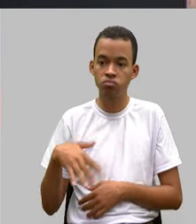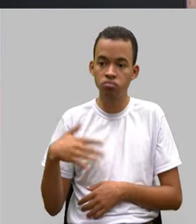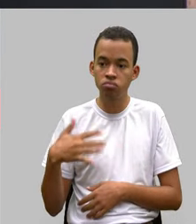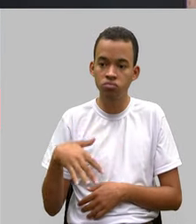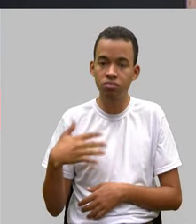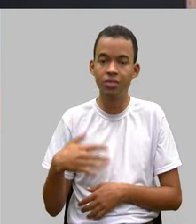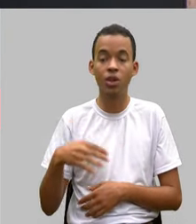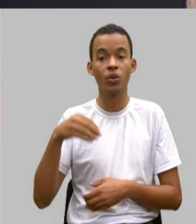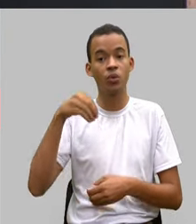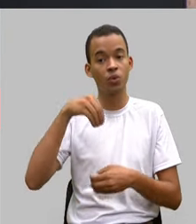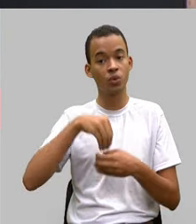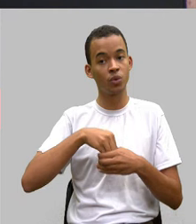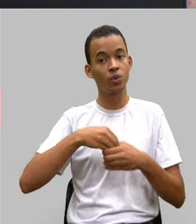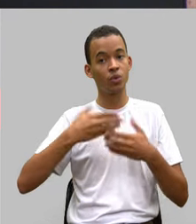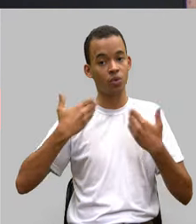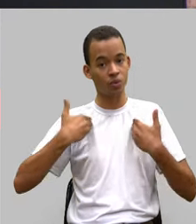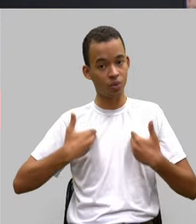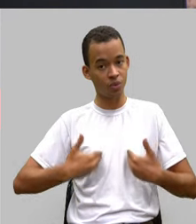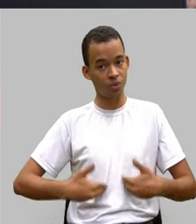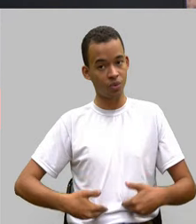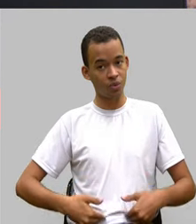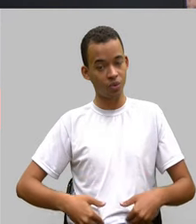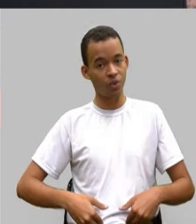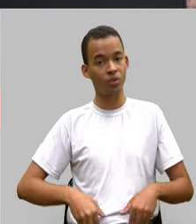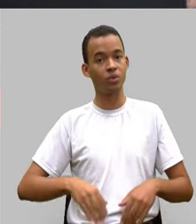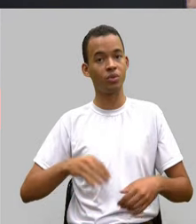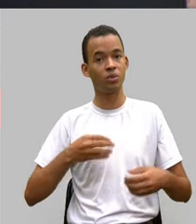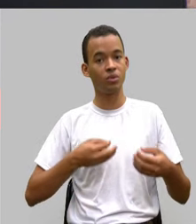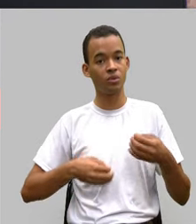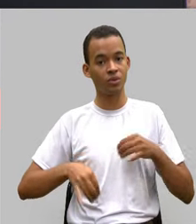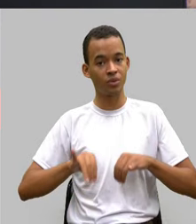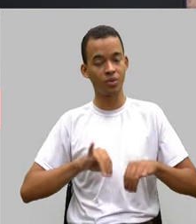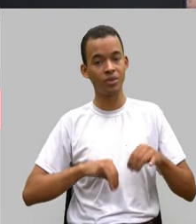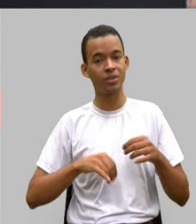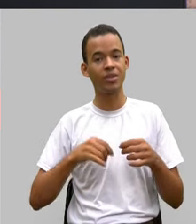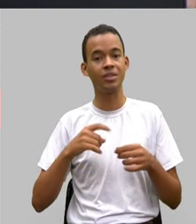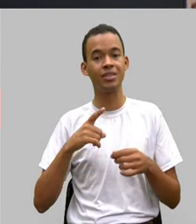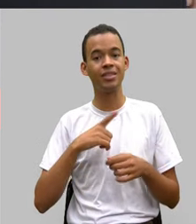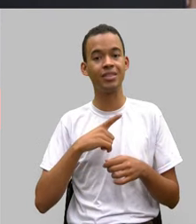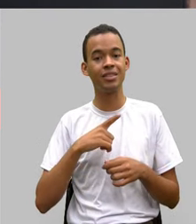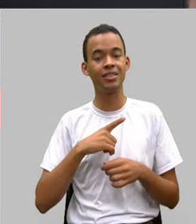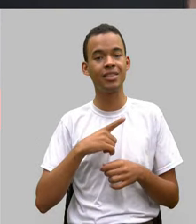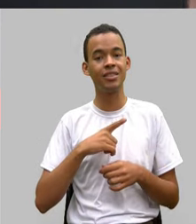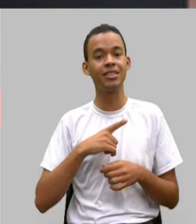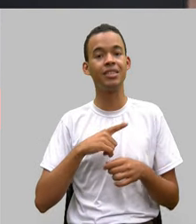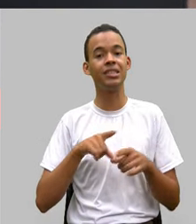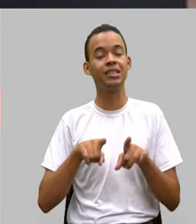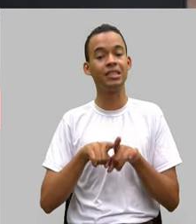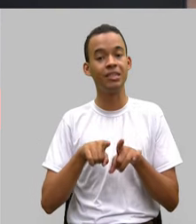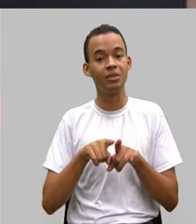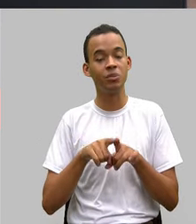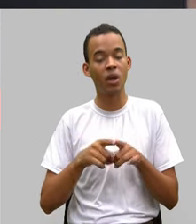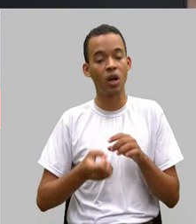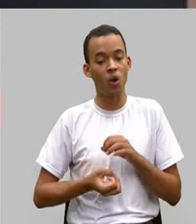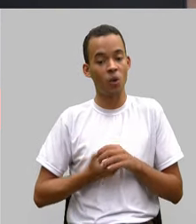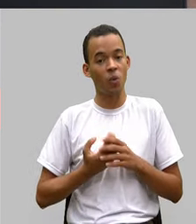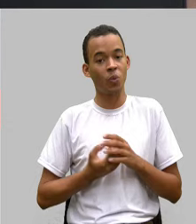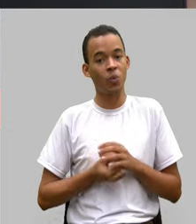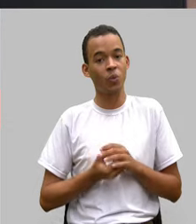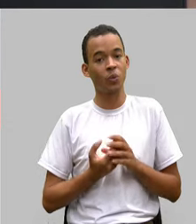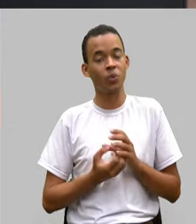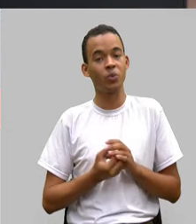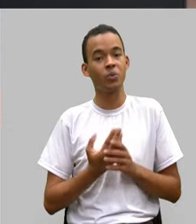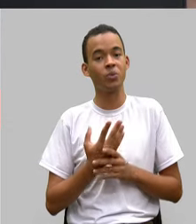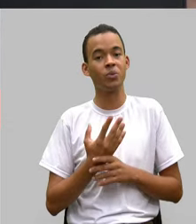nosso organismo nosso nós produzimos dois tipos de endoc tambin e isso e eh foi